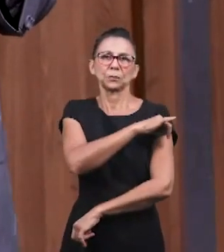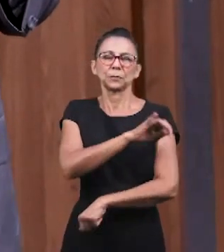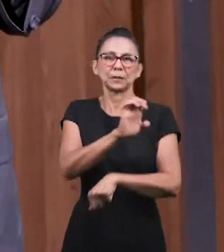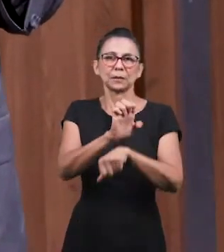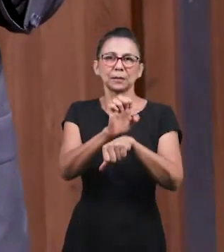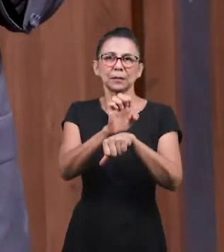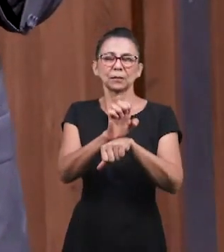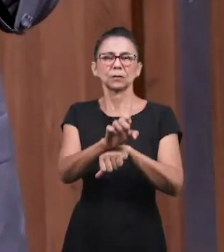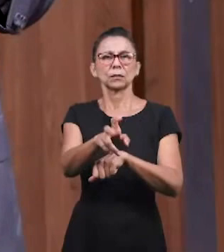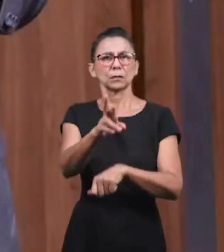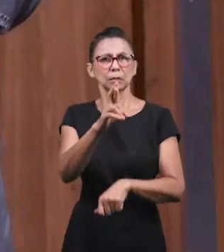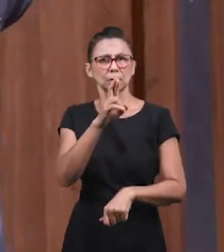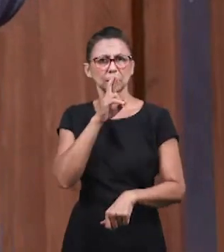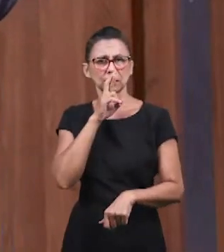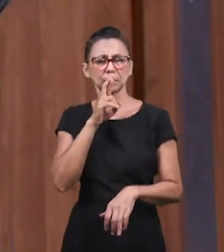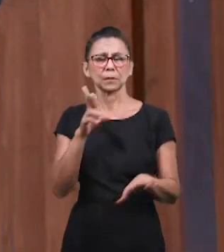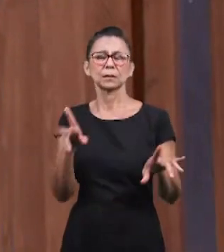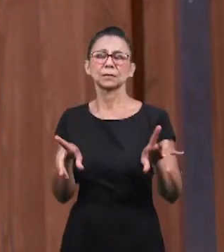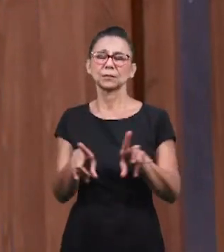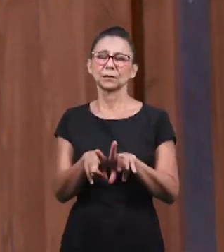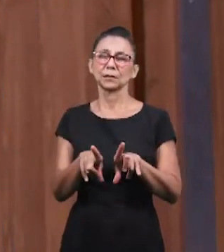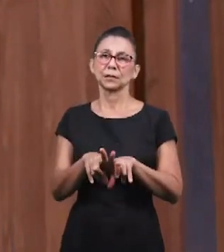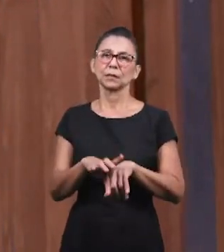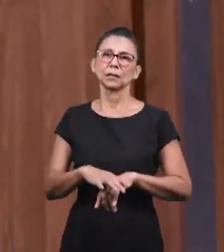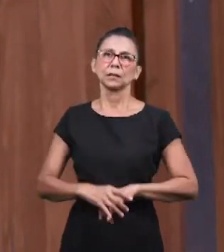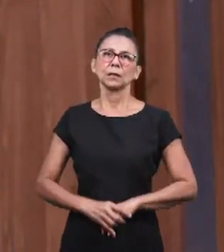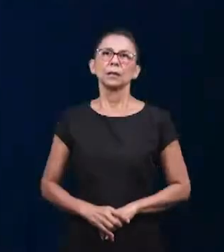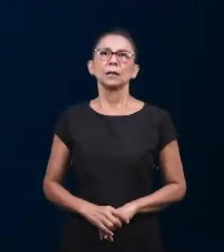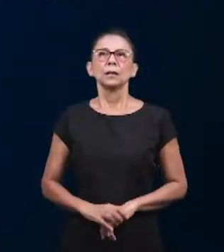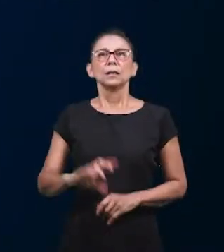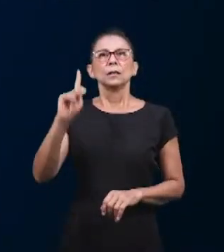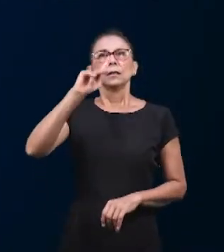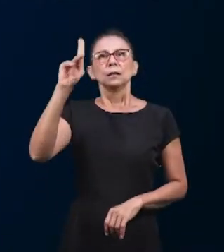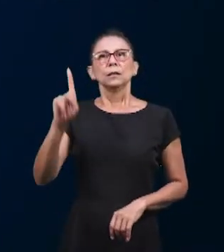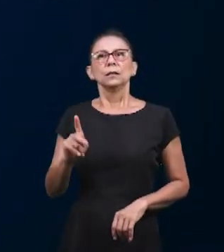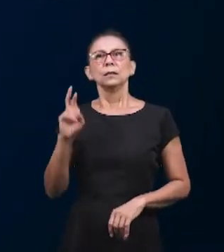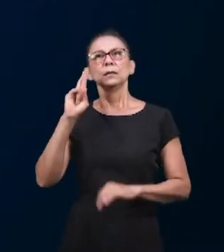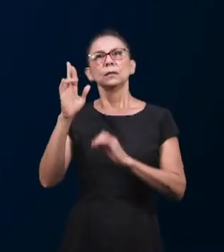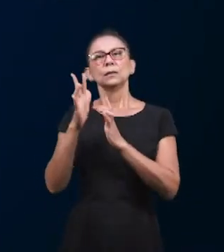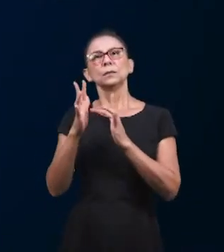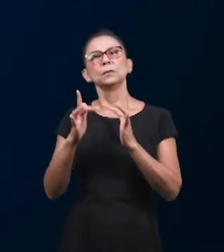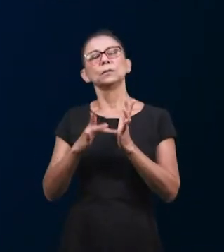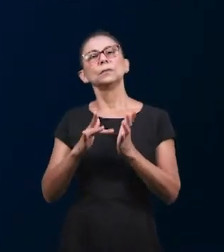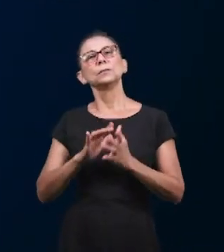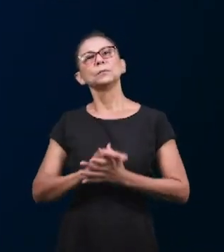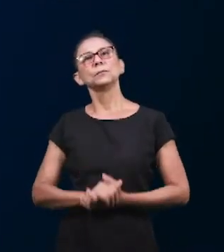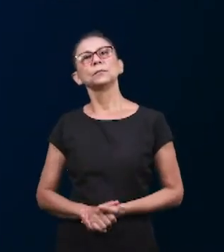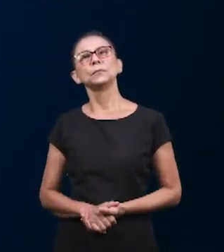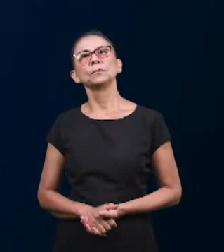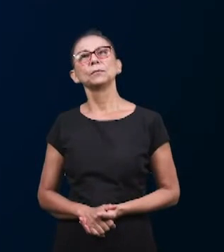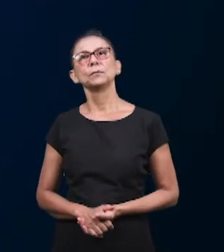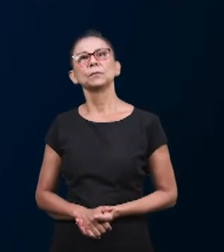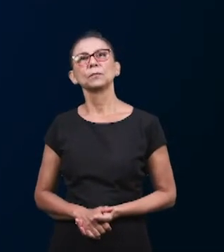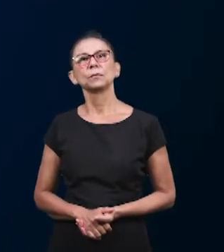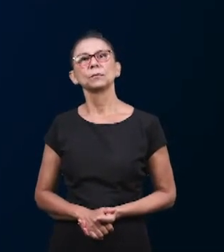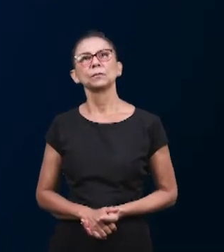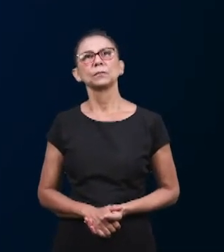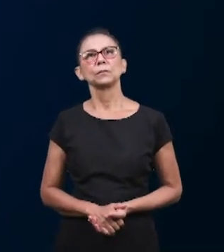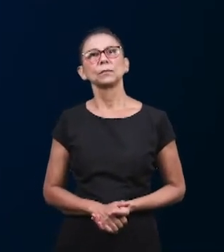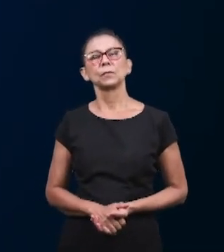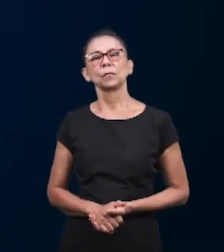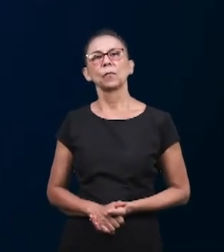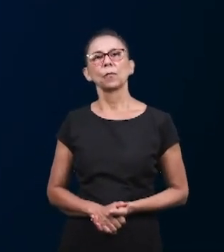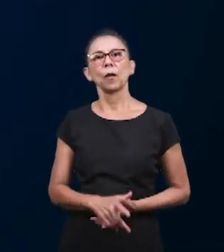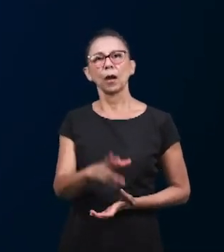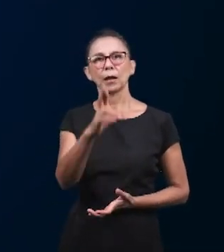dar também uma resposta à nossa pergunta. Irmãos, a paz do Senhor. Quero responder para os irmãos